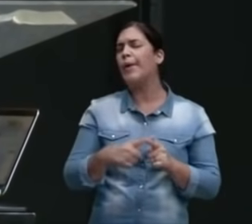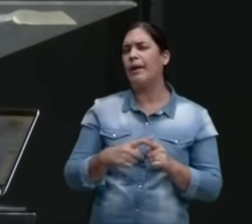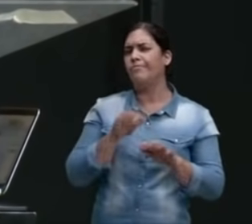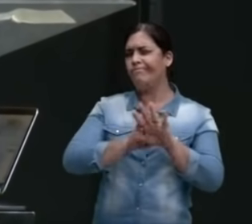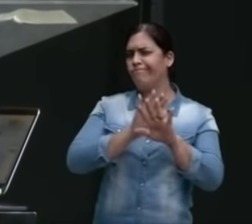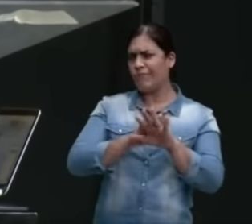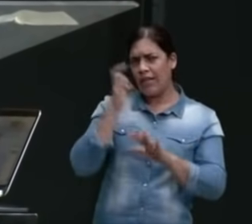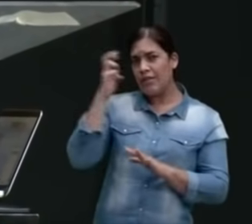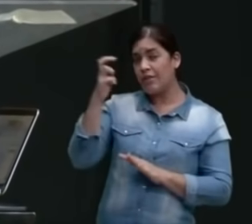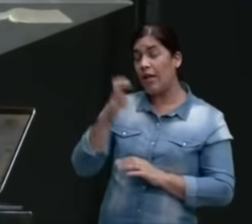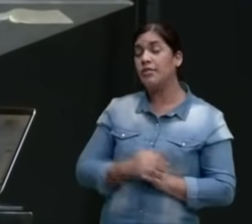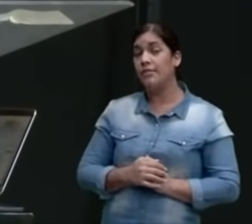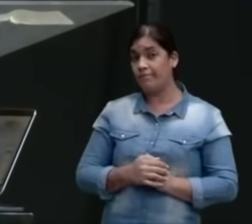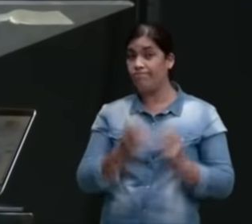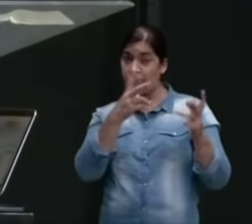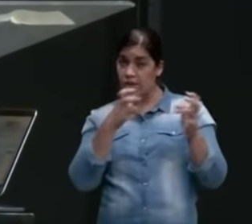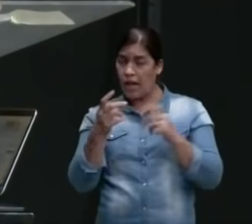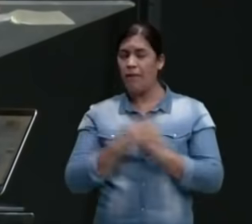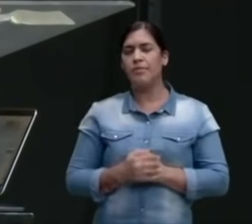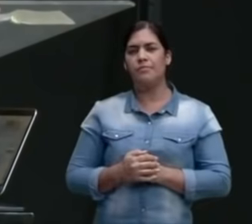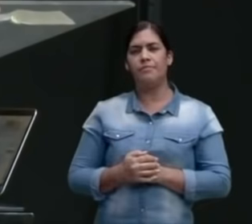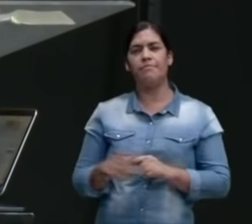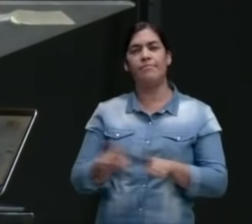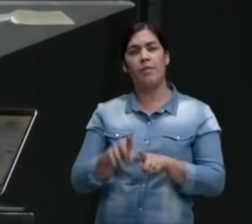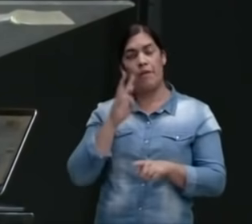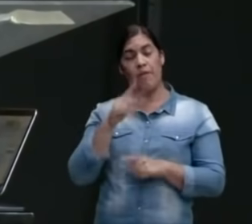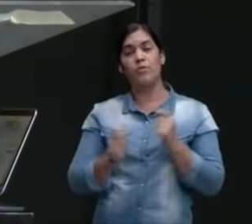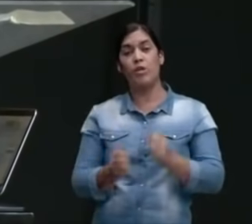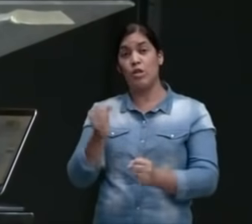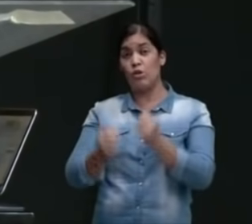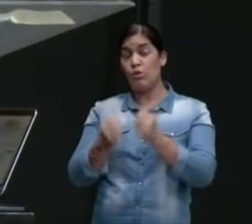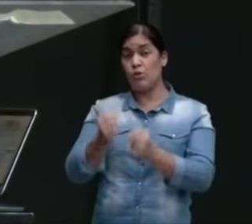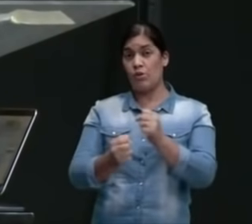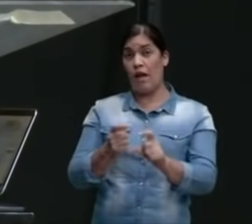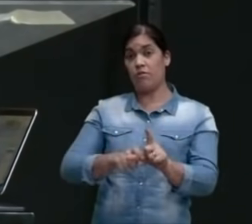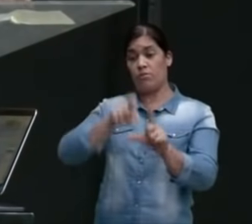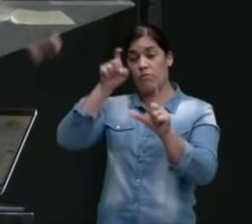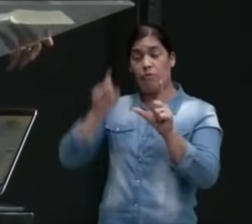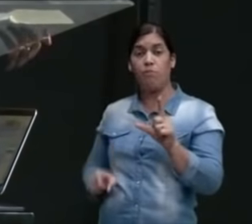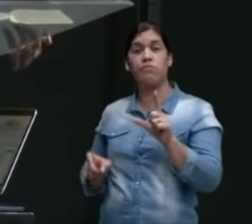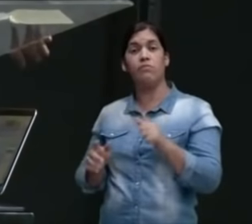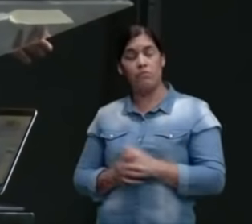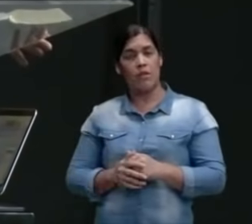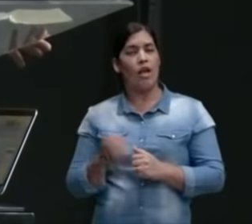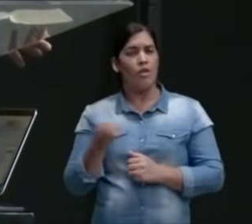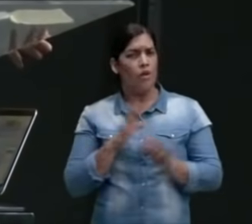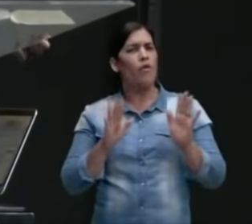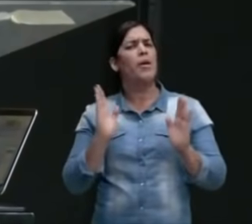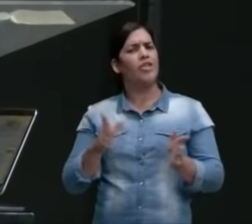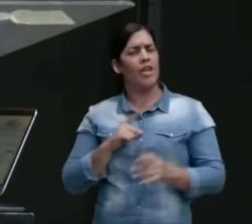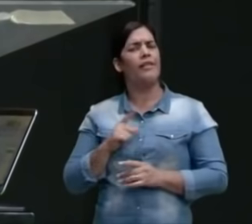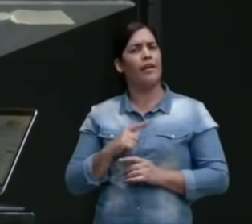vemos os carros autônomos, que ainda é novo, mas já está acontecendo. E